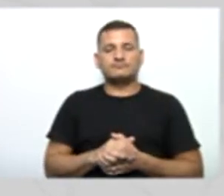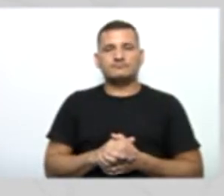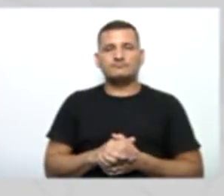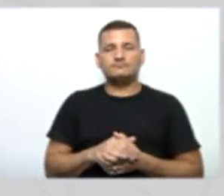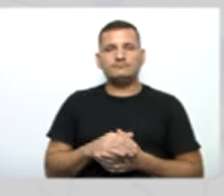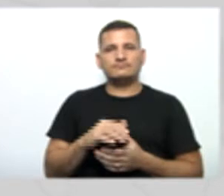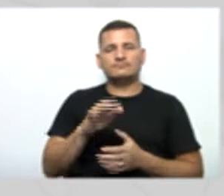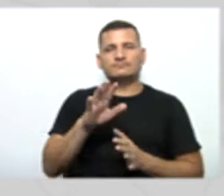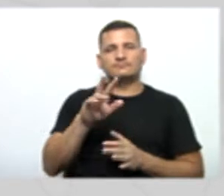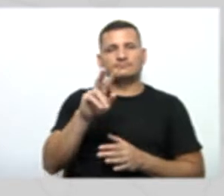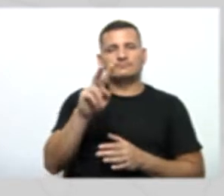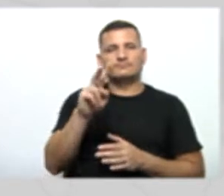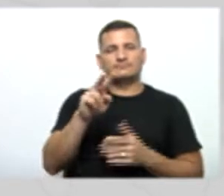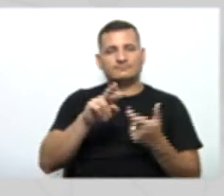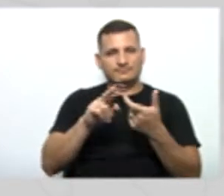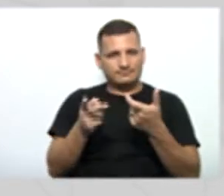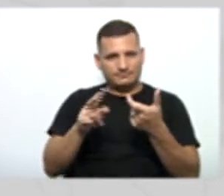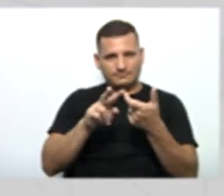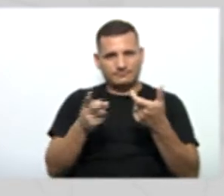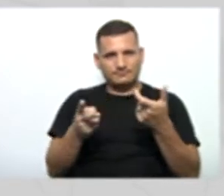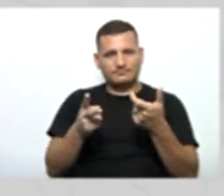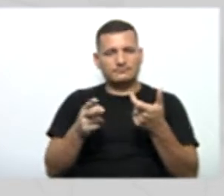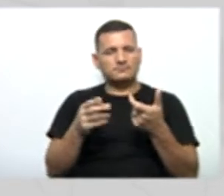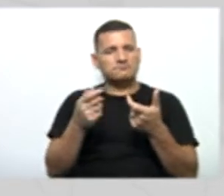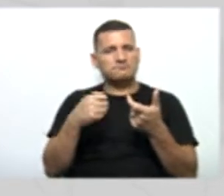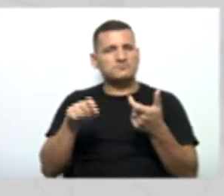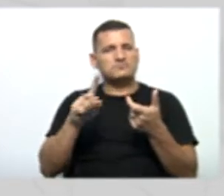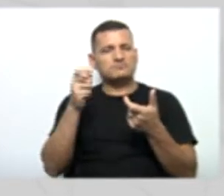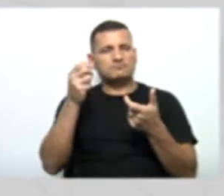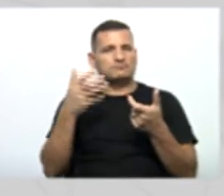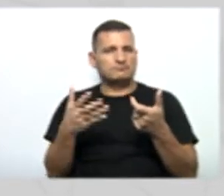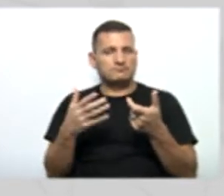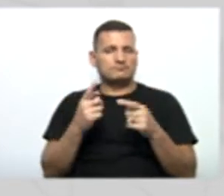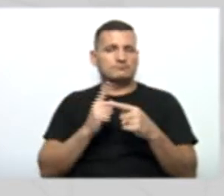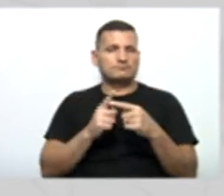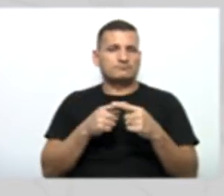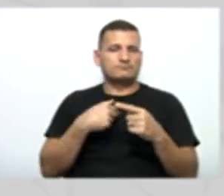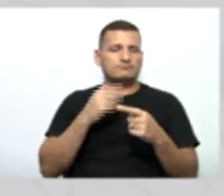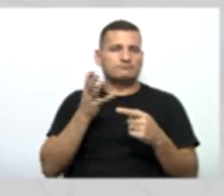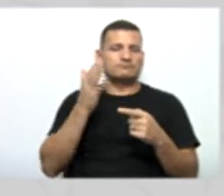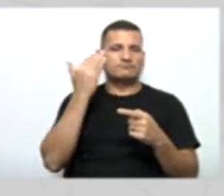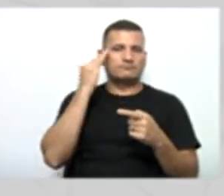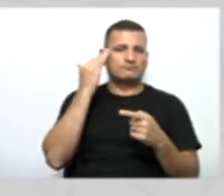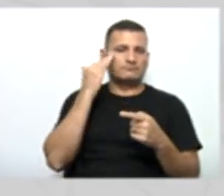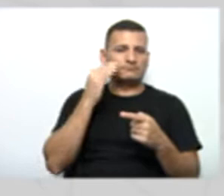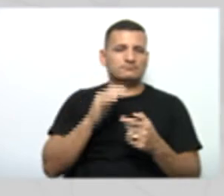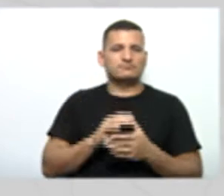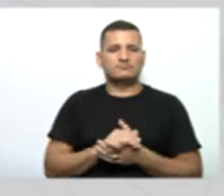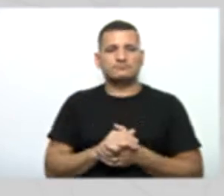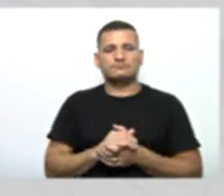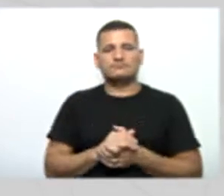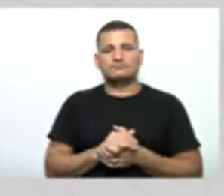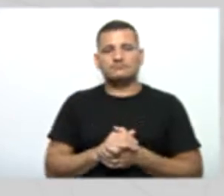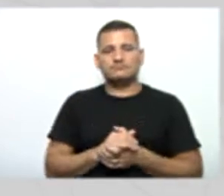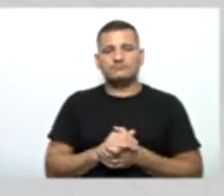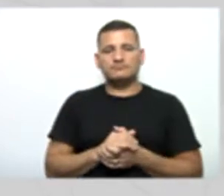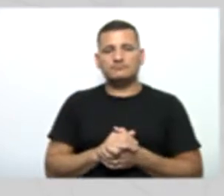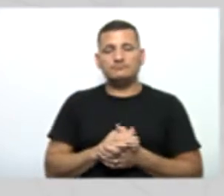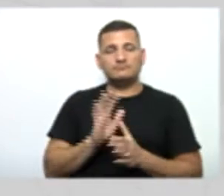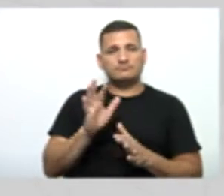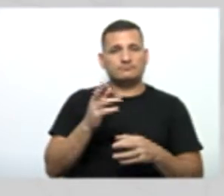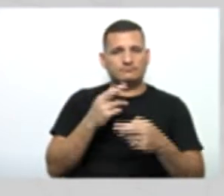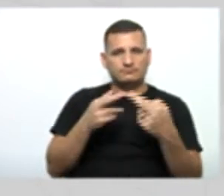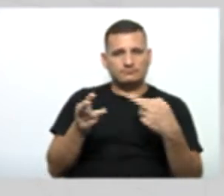em herança, vocês vão falar, professor, não precisa nem explicar mais porque eu já entendi. Mas vamos lá, ó. Um relacionamento